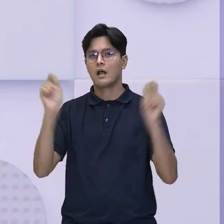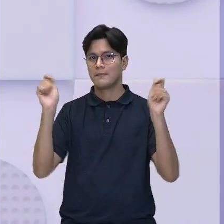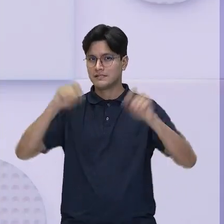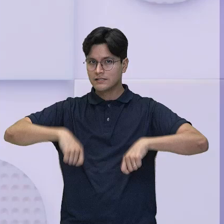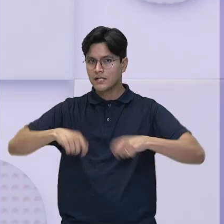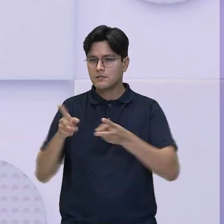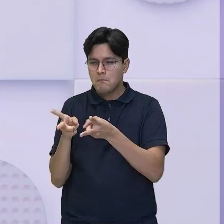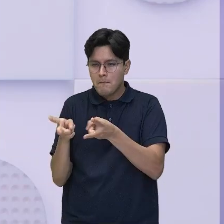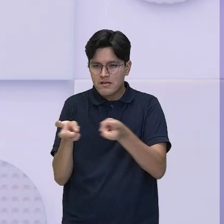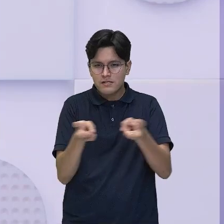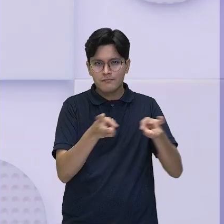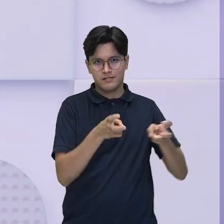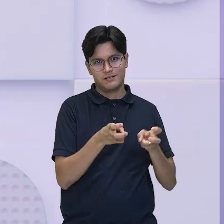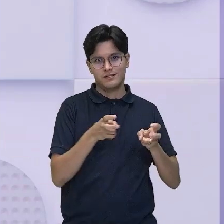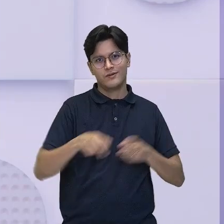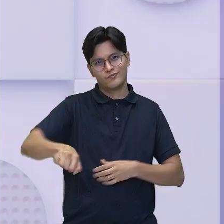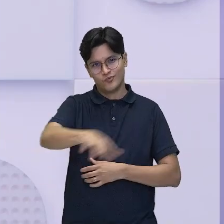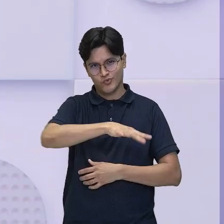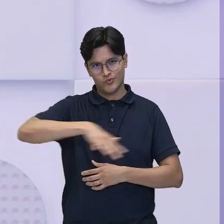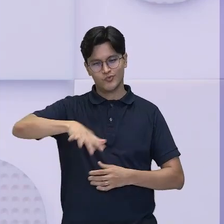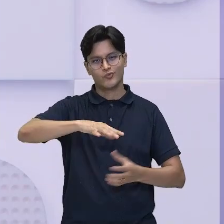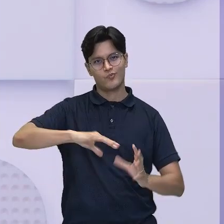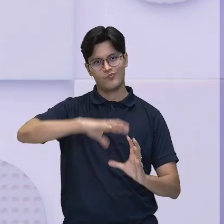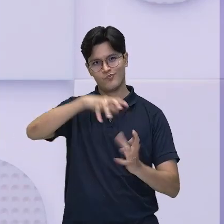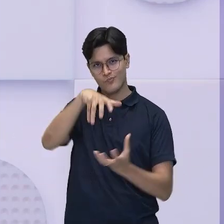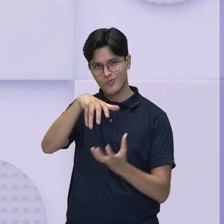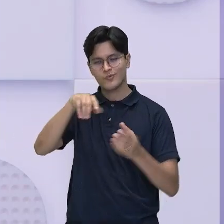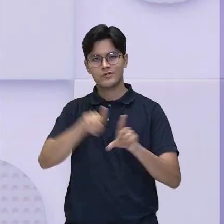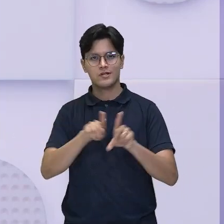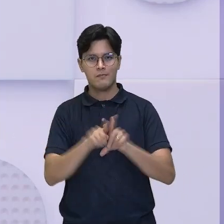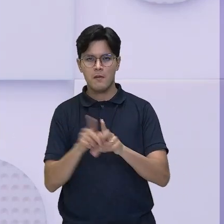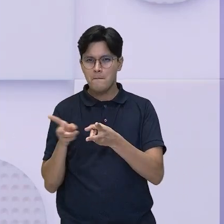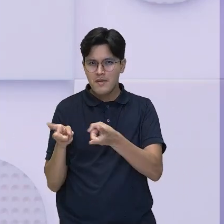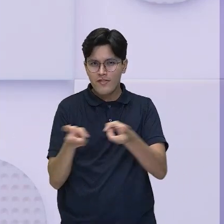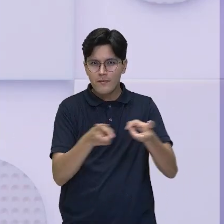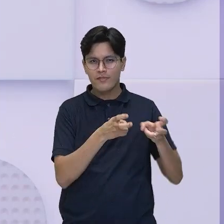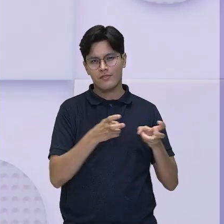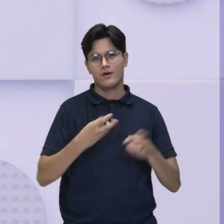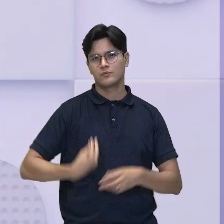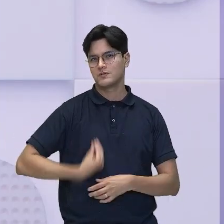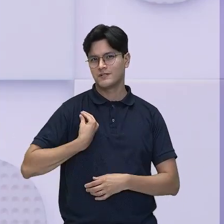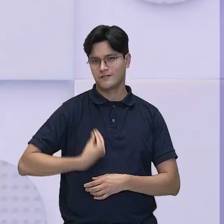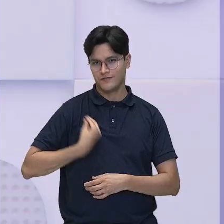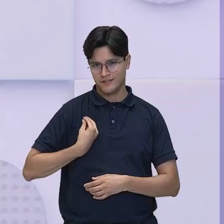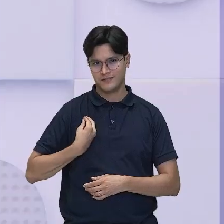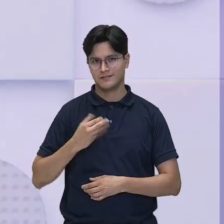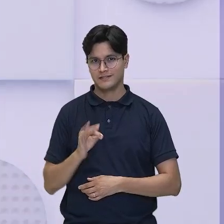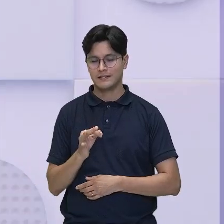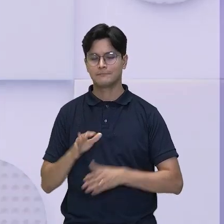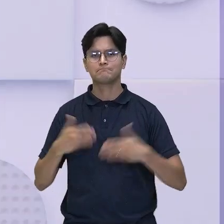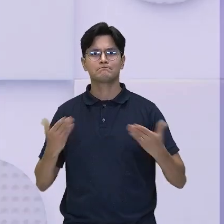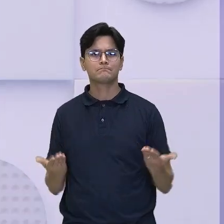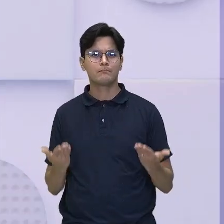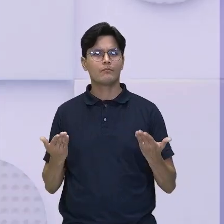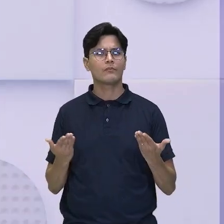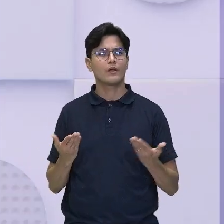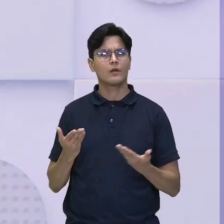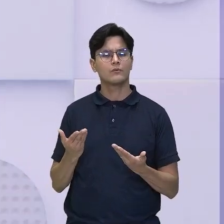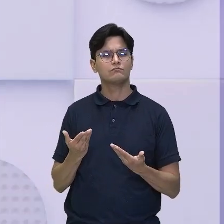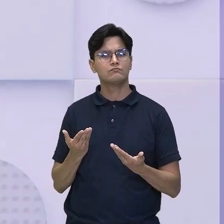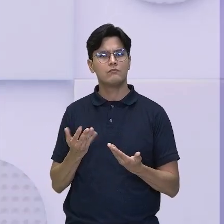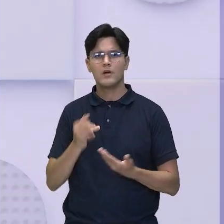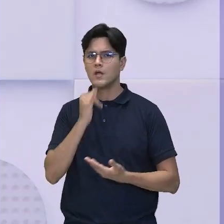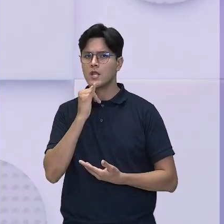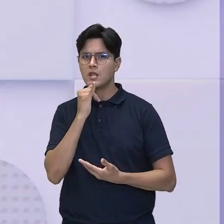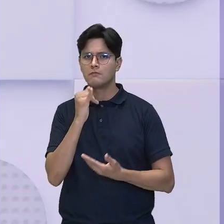vida, da percepção que nós temos em relação às pessoas no dia a dia da vida. E como é que essas diversas